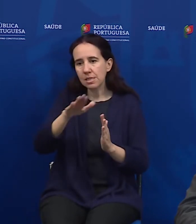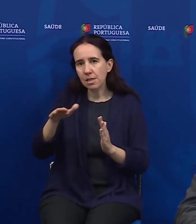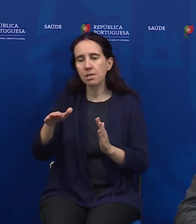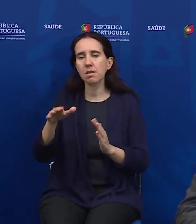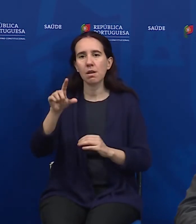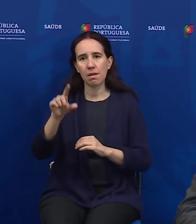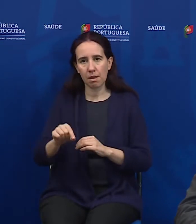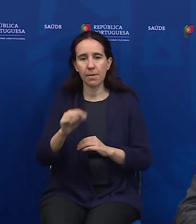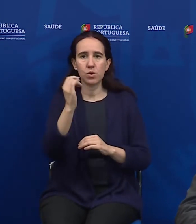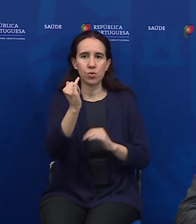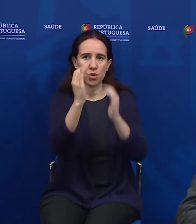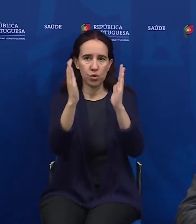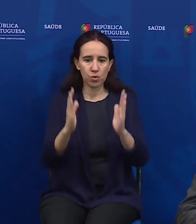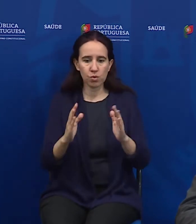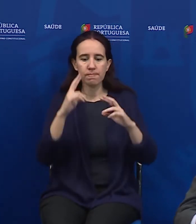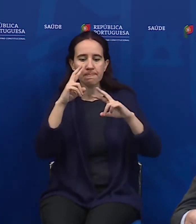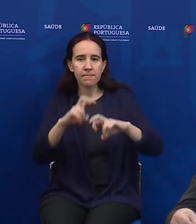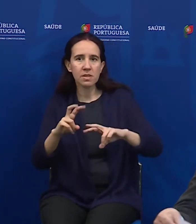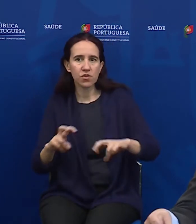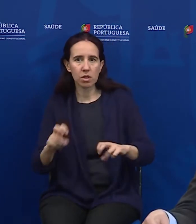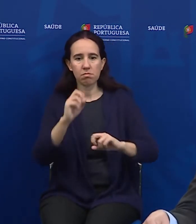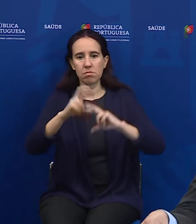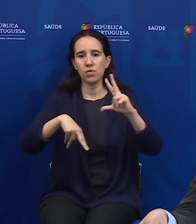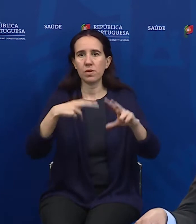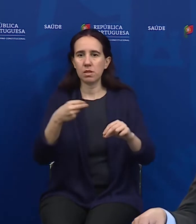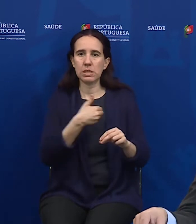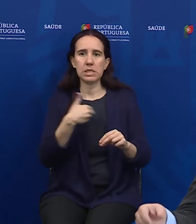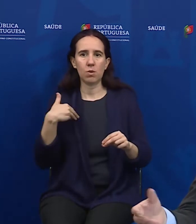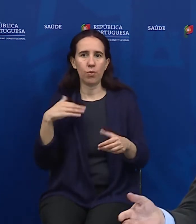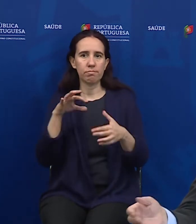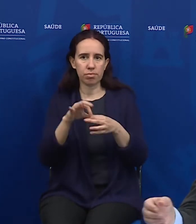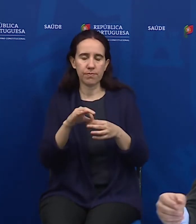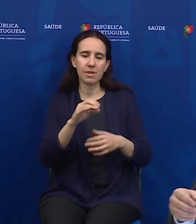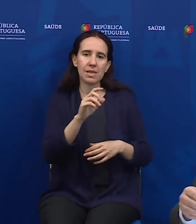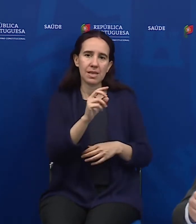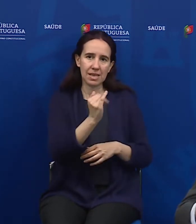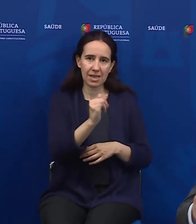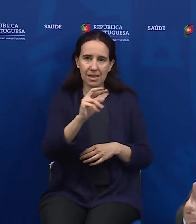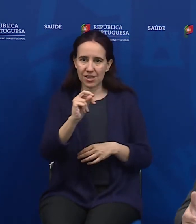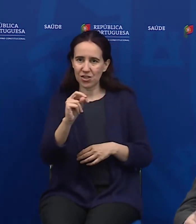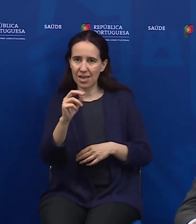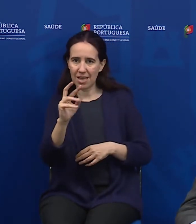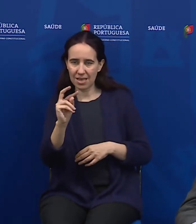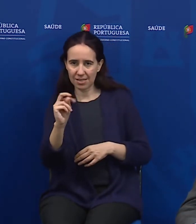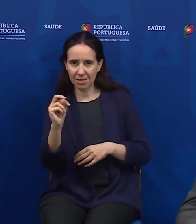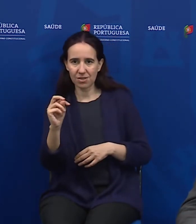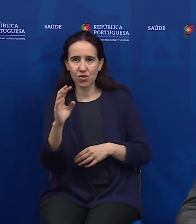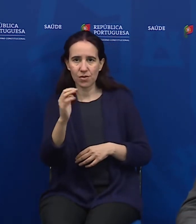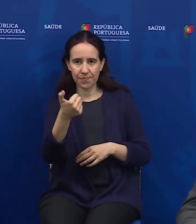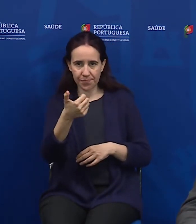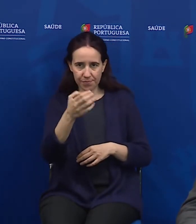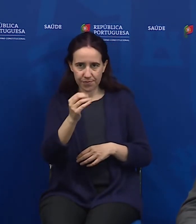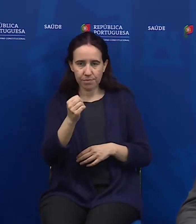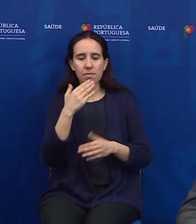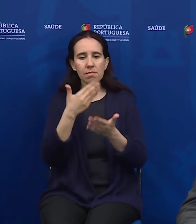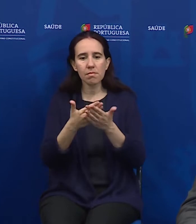e também do Instituto de Investigação e Inovação em Saúde, I3S, de sequenciação do genoma